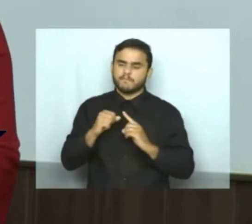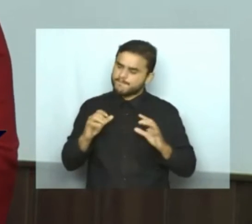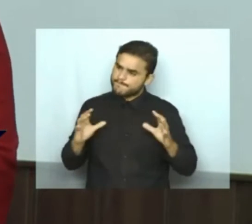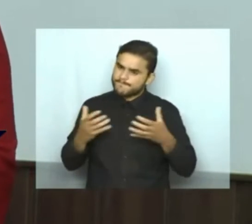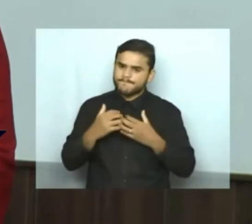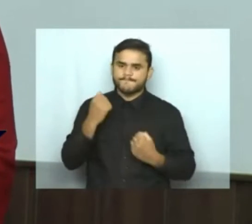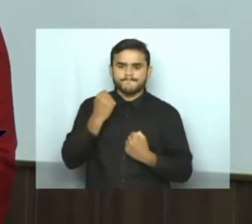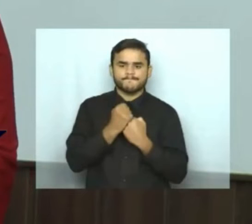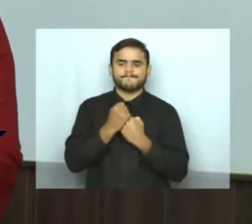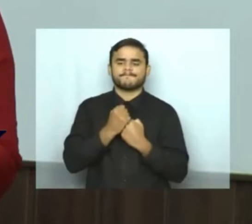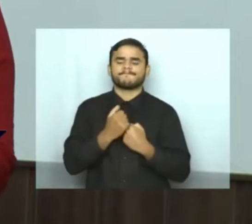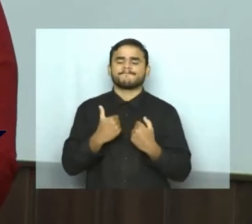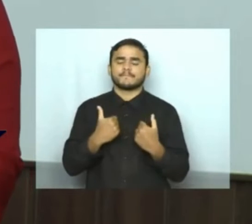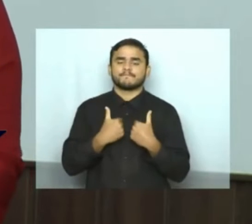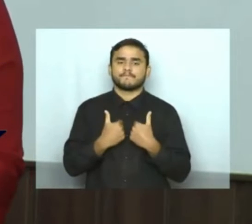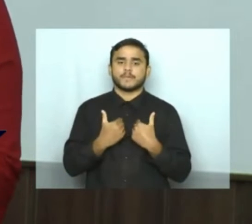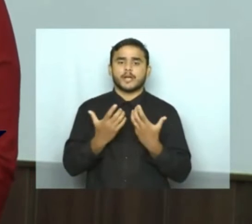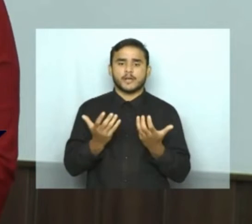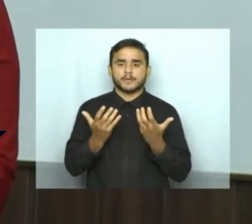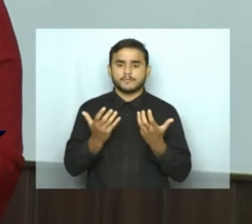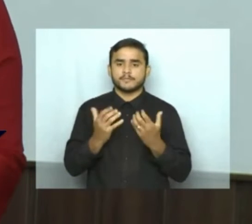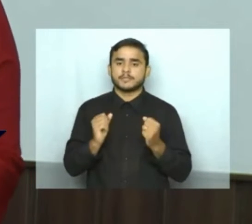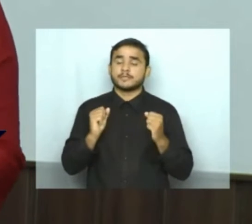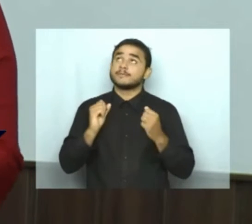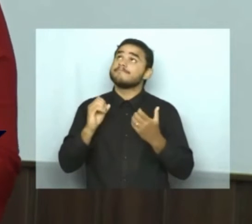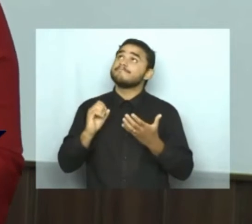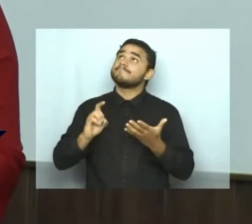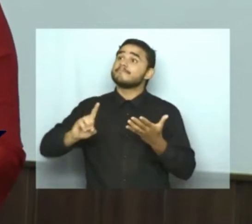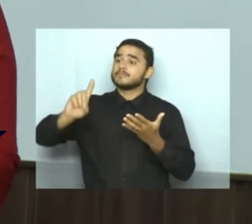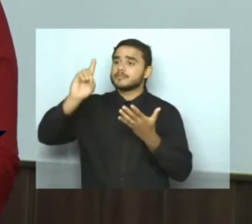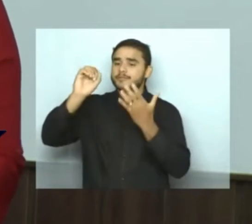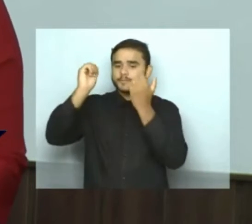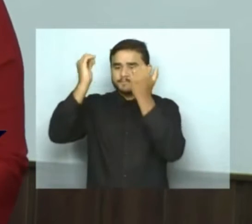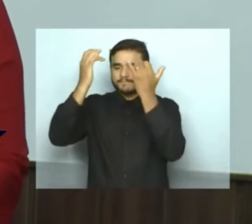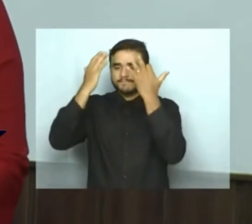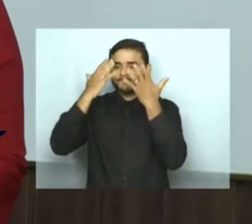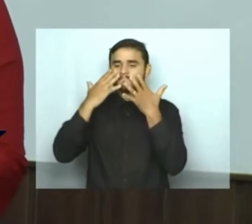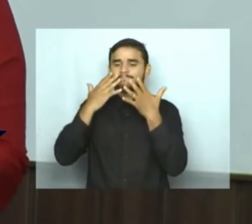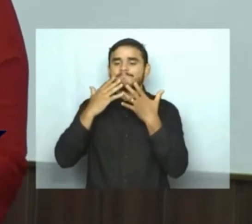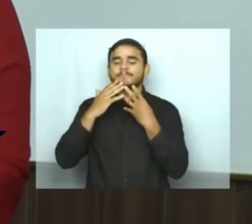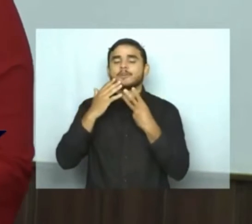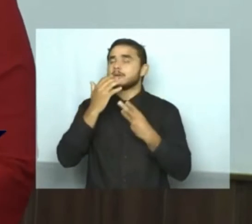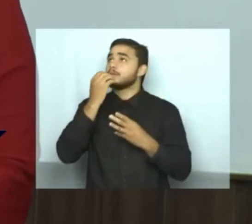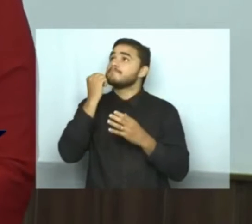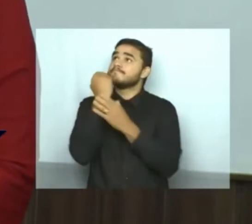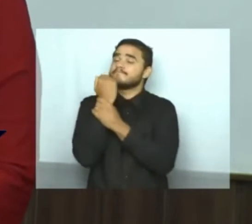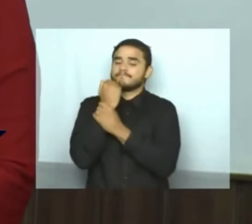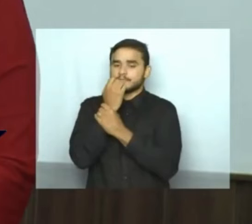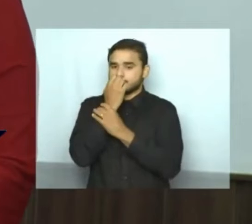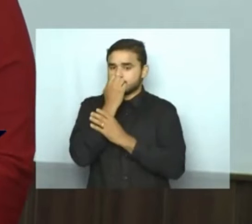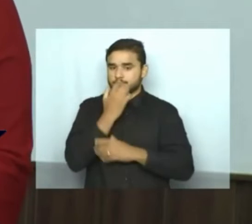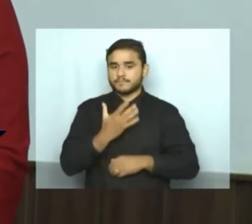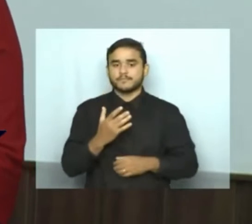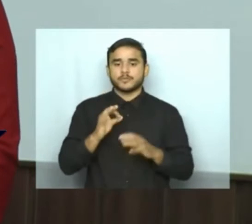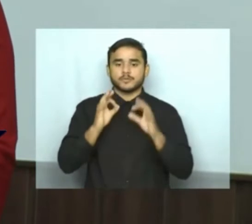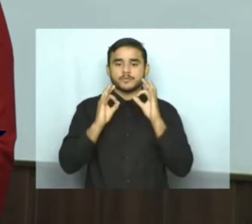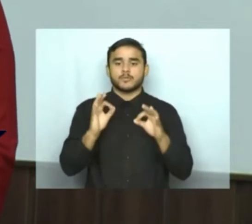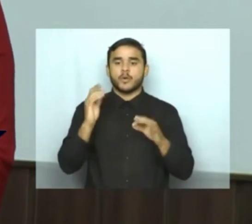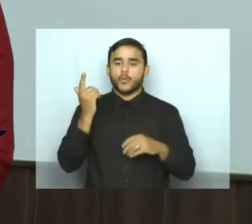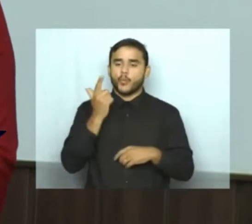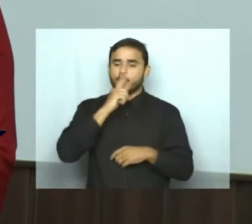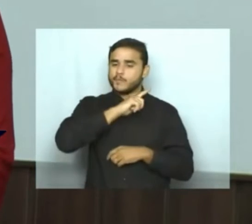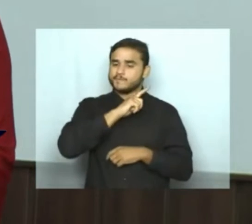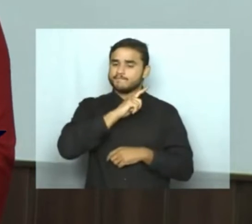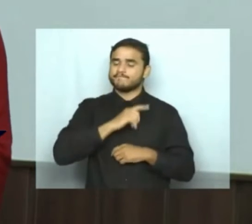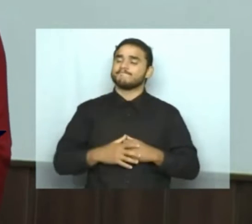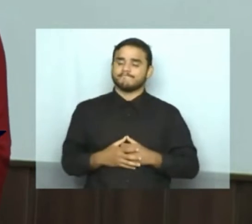muita disposição e com bênçãos também de Deus nos protegendo e nos iluminando, que a gente conquistou essa vitória. E